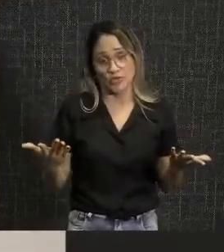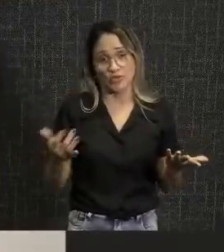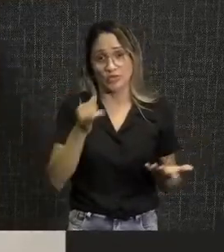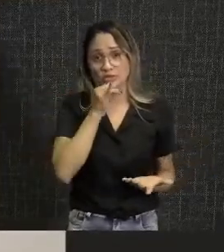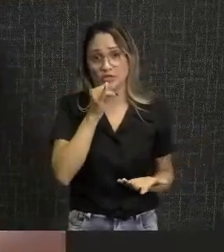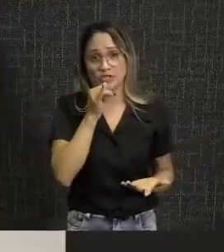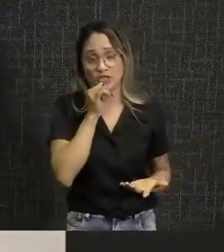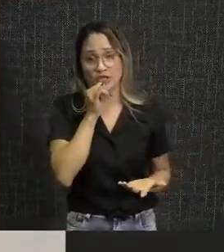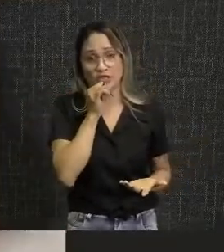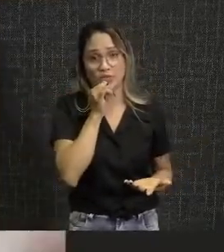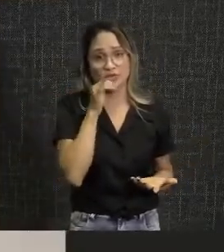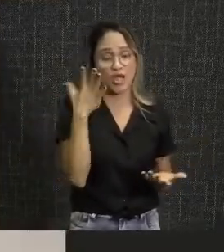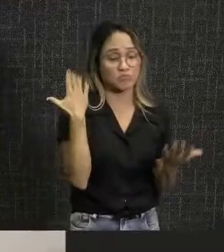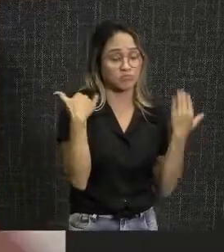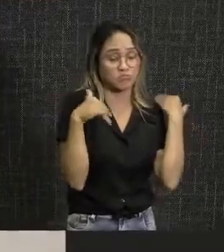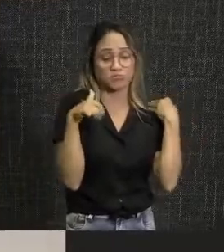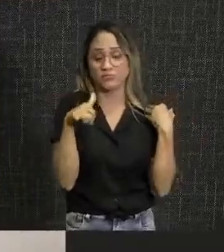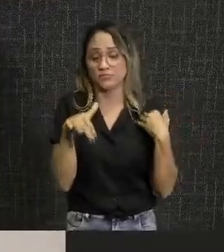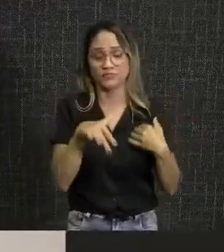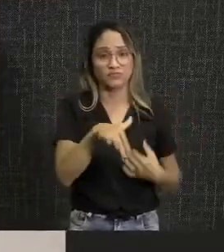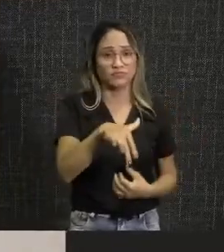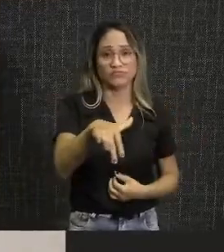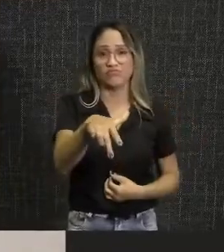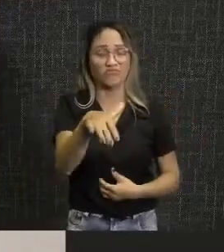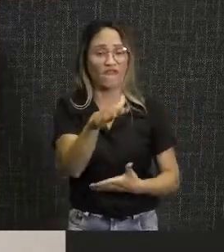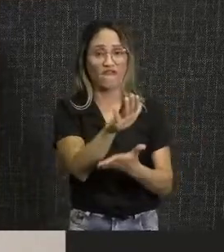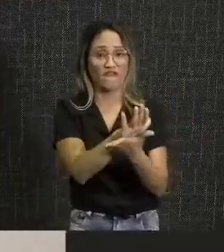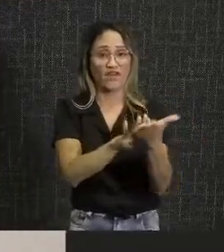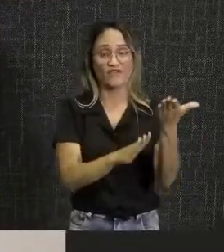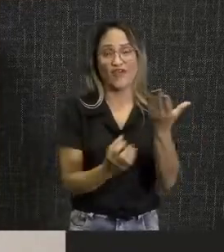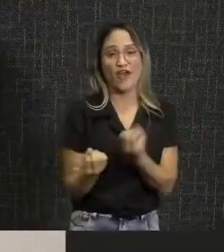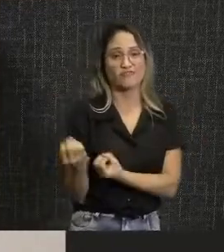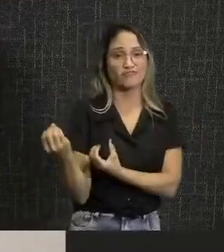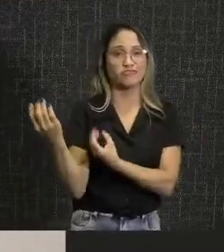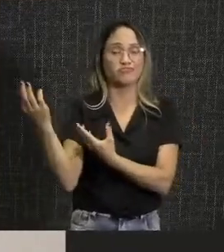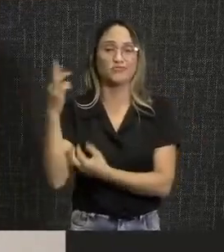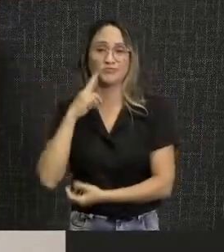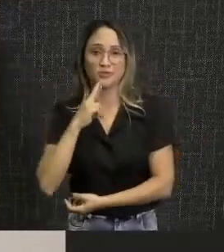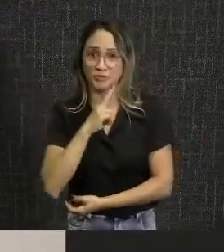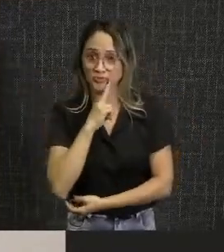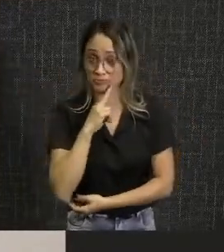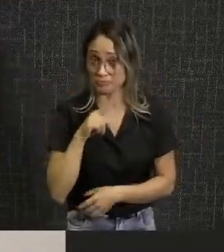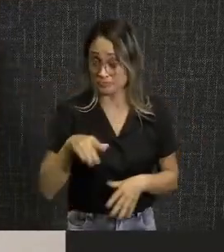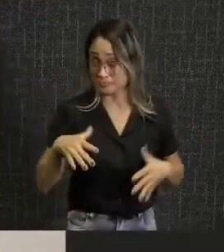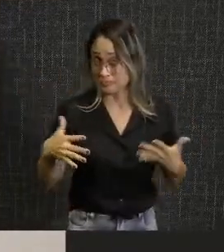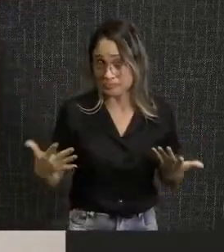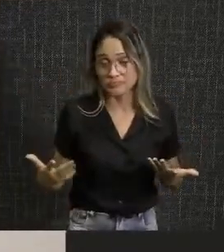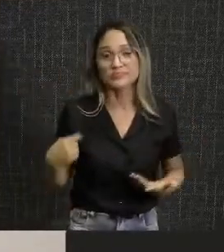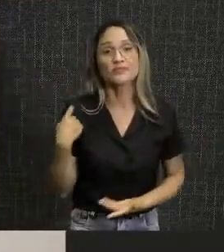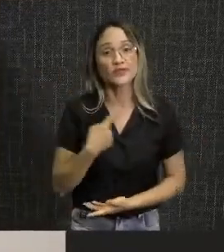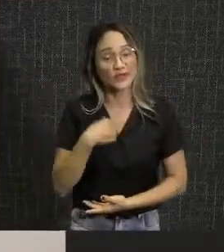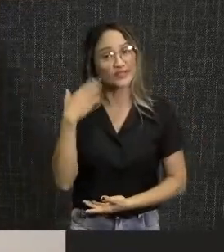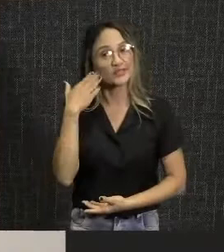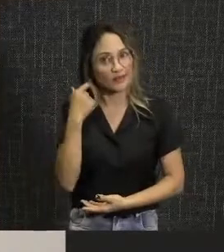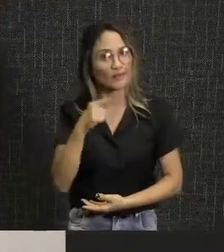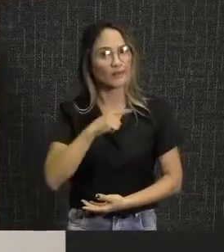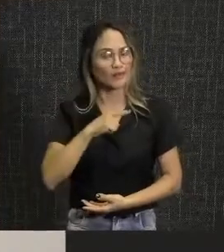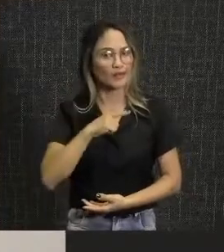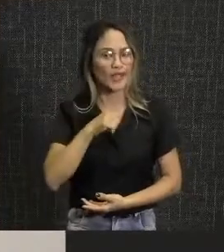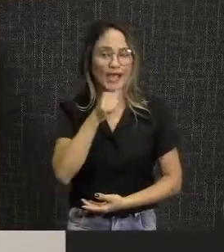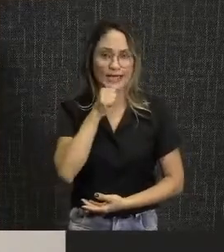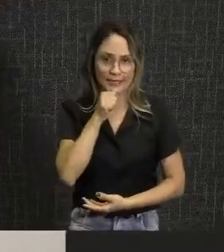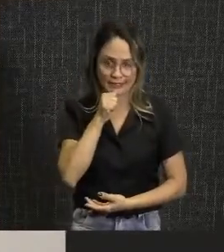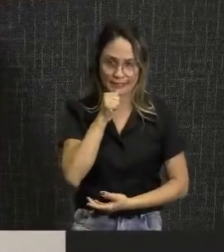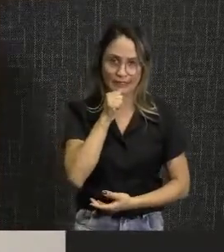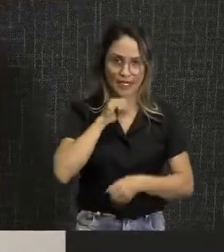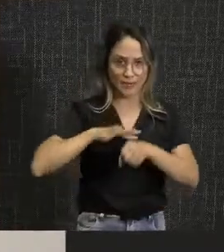de passear, de restaurante, de pegar avião pré-pandemia. Por mais que a gente saiba que tem casos residuais, mas isso vai